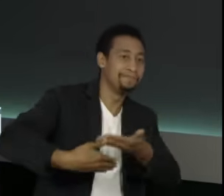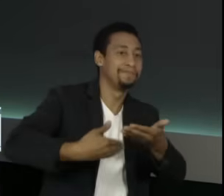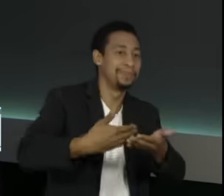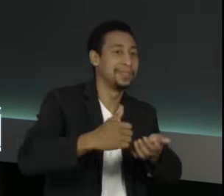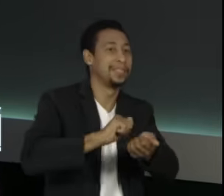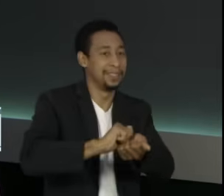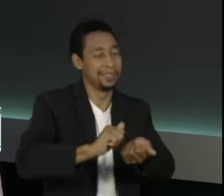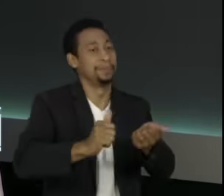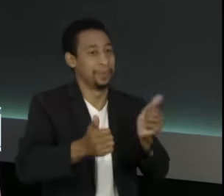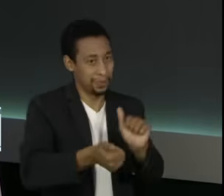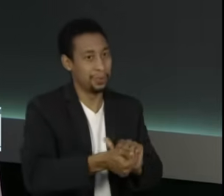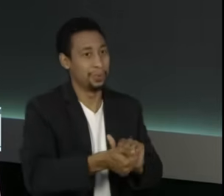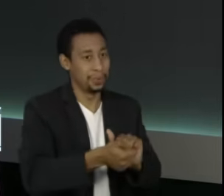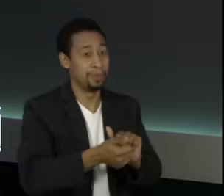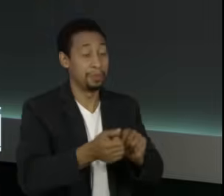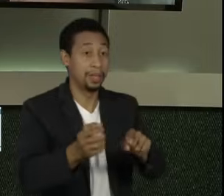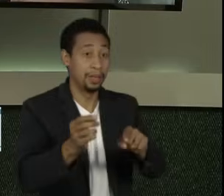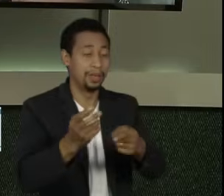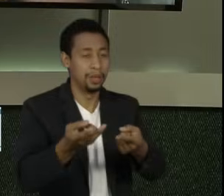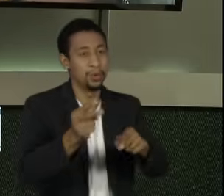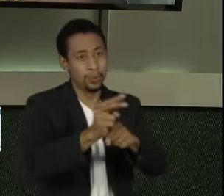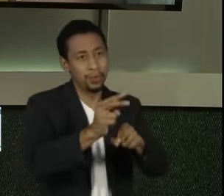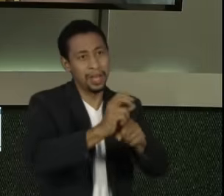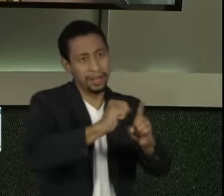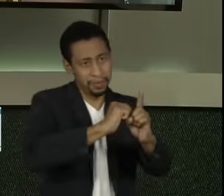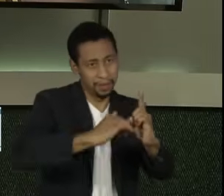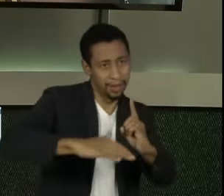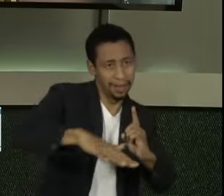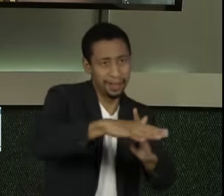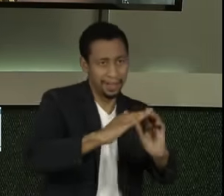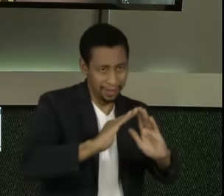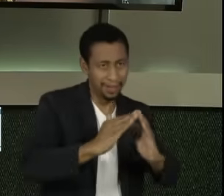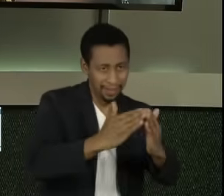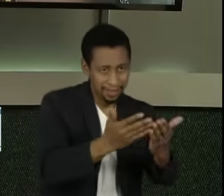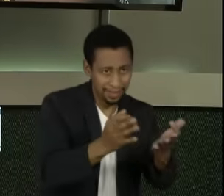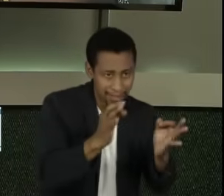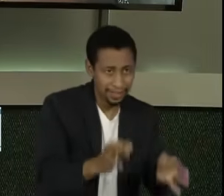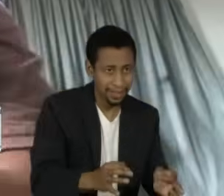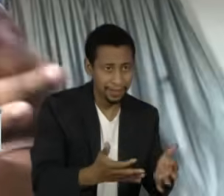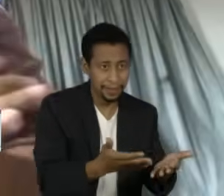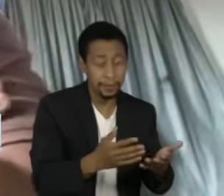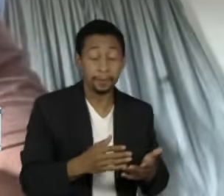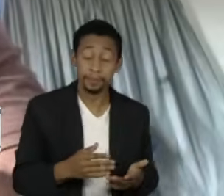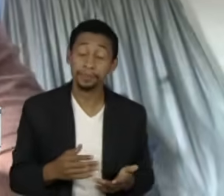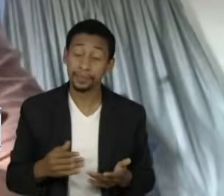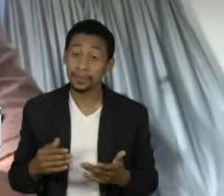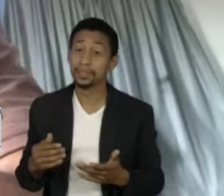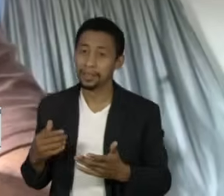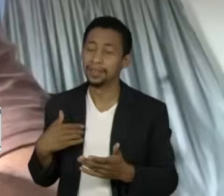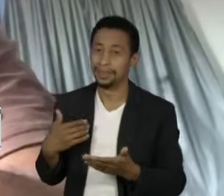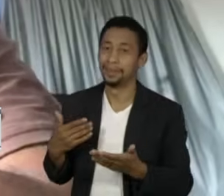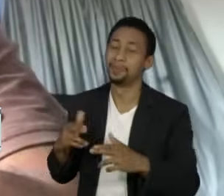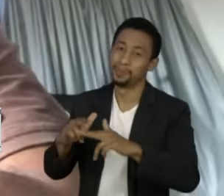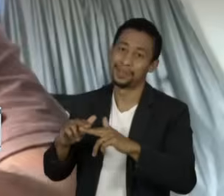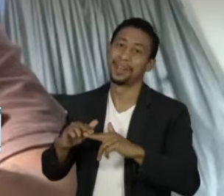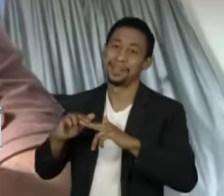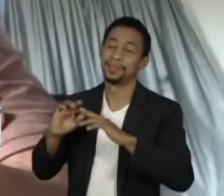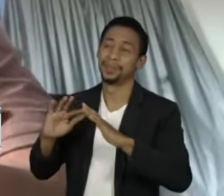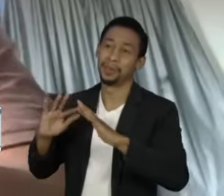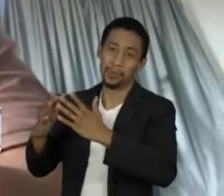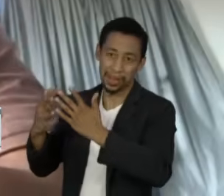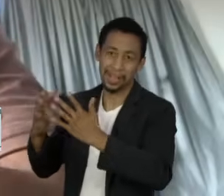o cuidado da comunidade. Sim, a gente começou, quando iniciou a pandemia, a gente começou